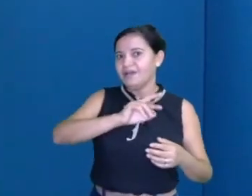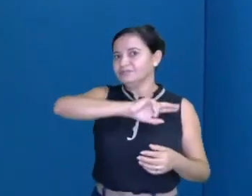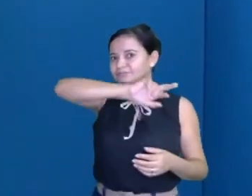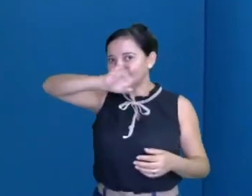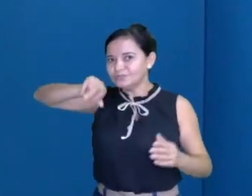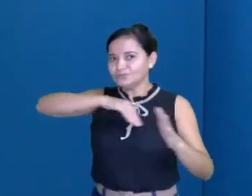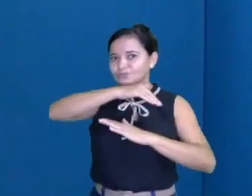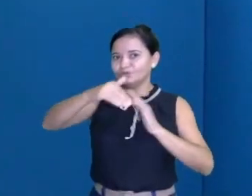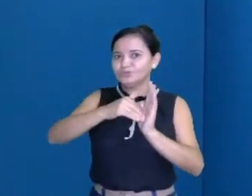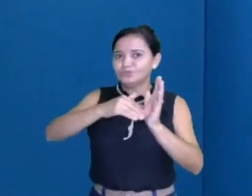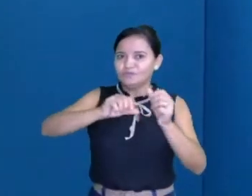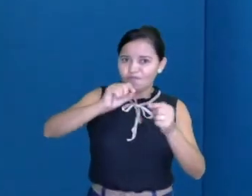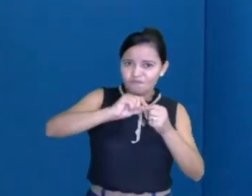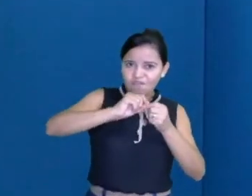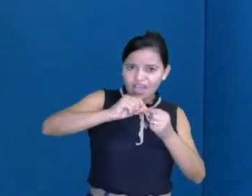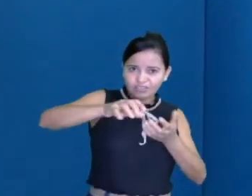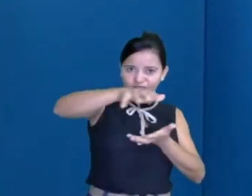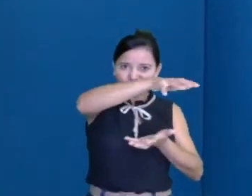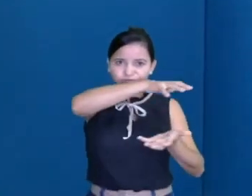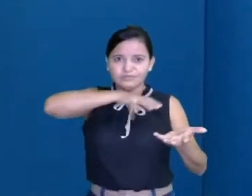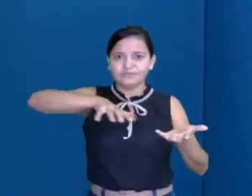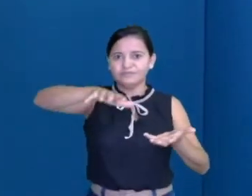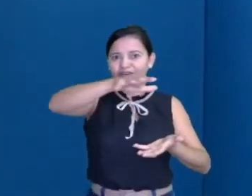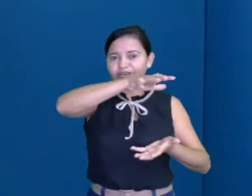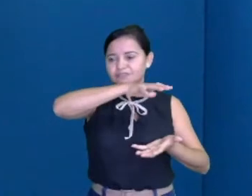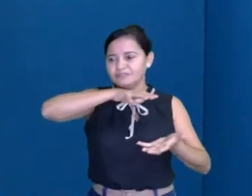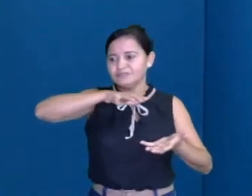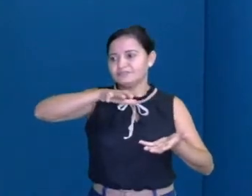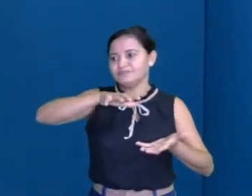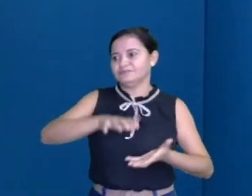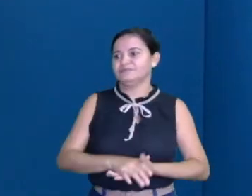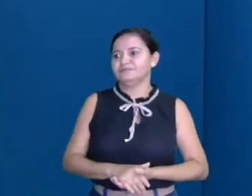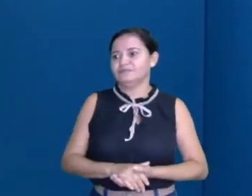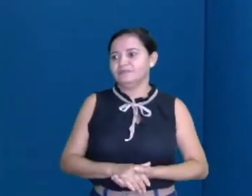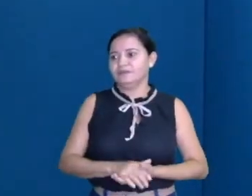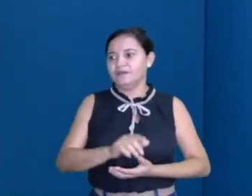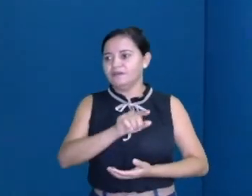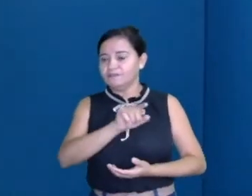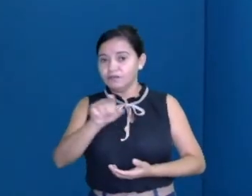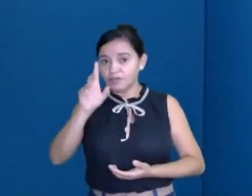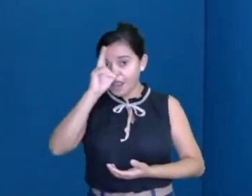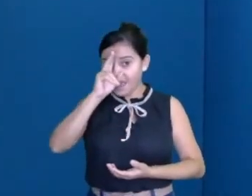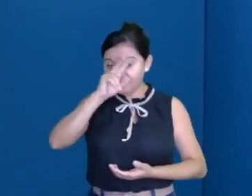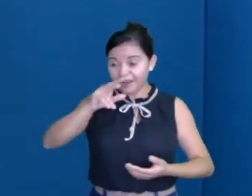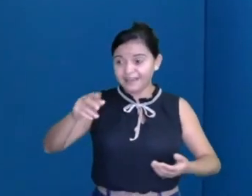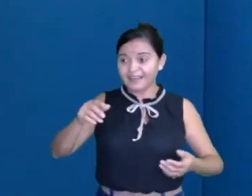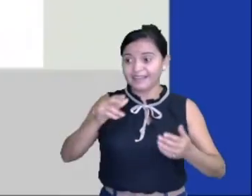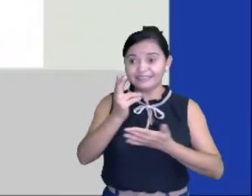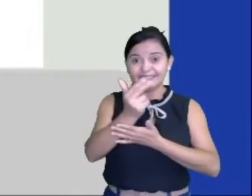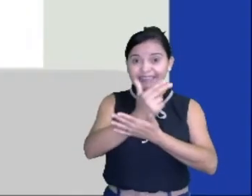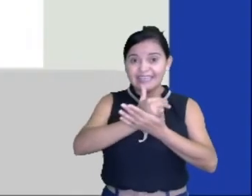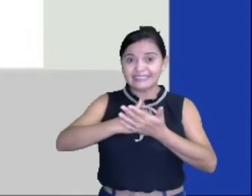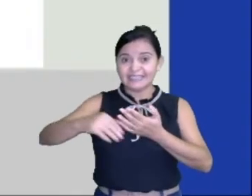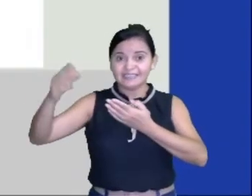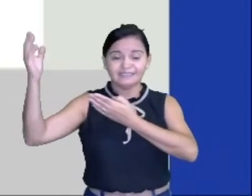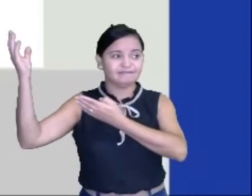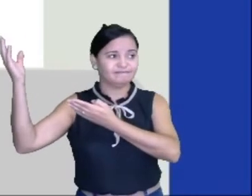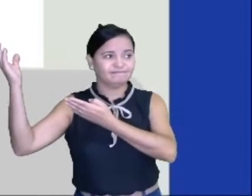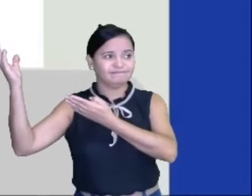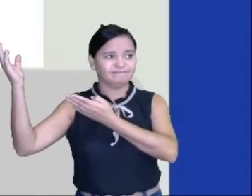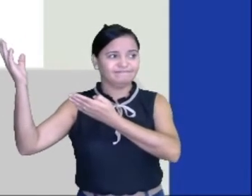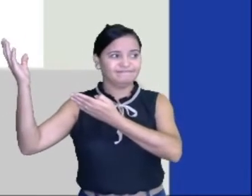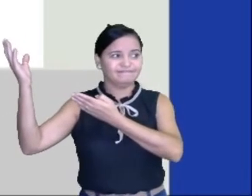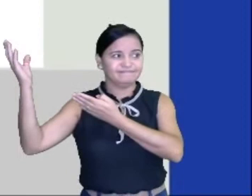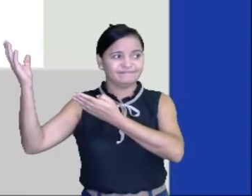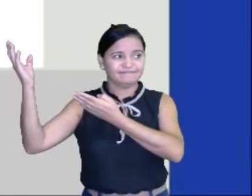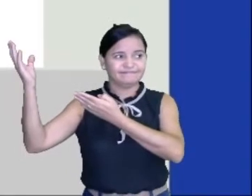forma o universo. Por favor, produção, nosso próximo slide. Eu acredito que a produção vai lembrar aqui desse filme de desenho que está aqui, ó. Capitão Planeta. Produção,